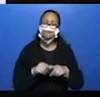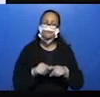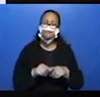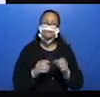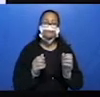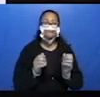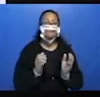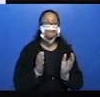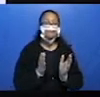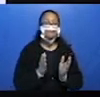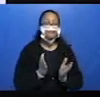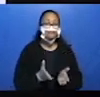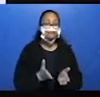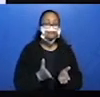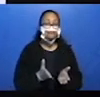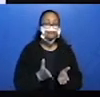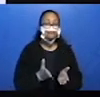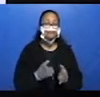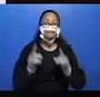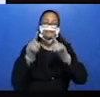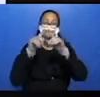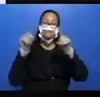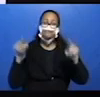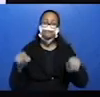trabalhados anteriormente em um só,